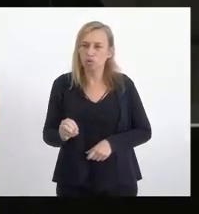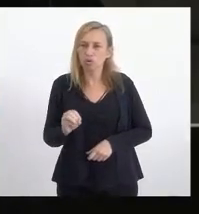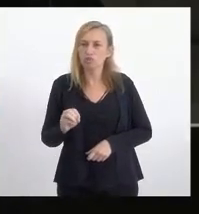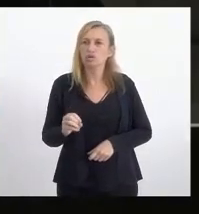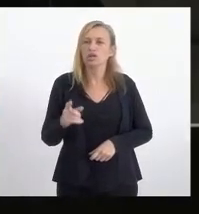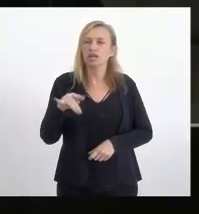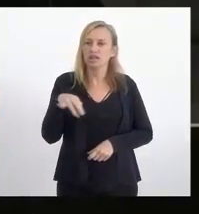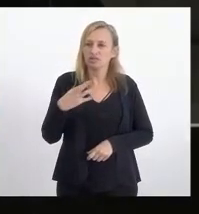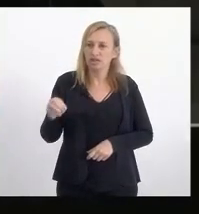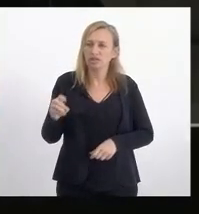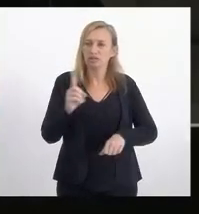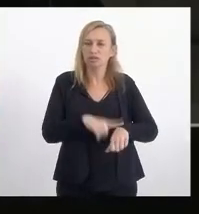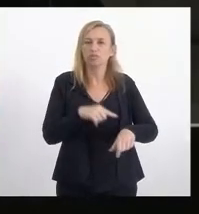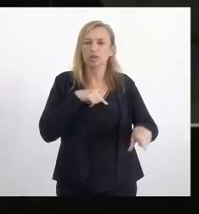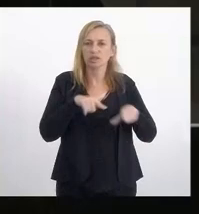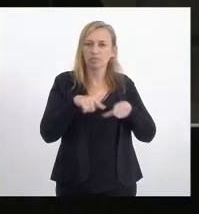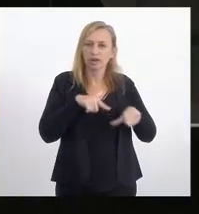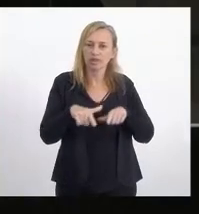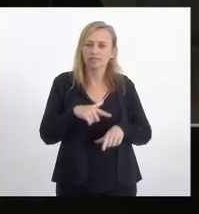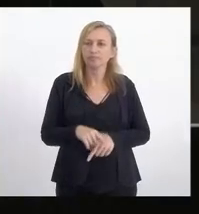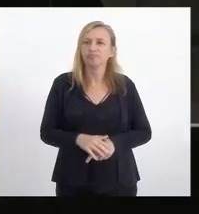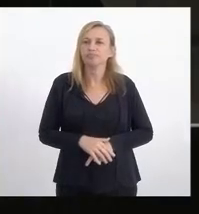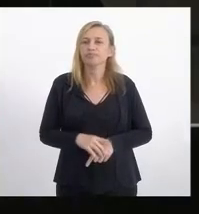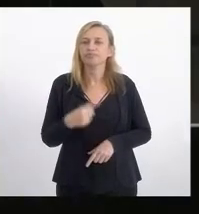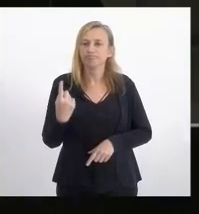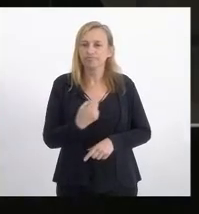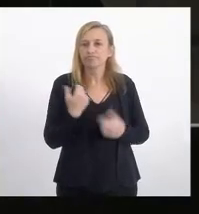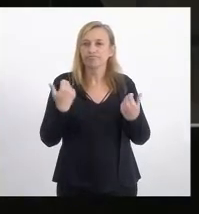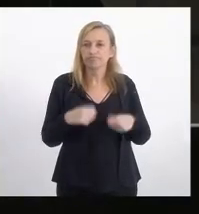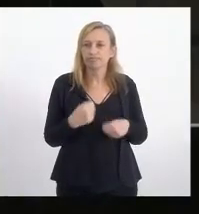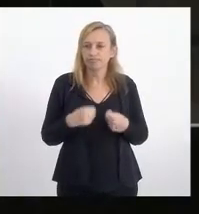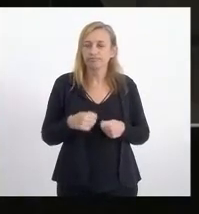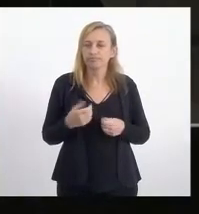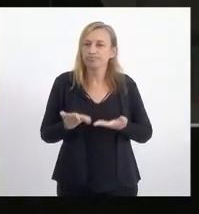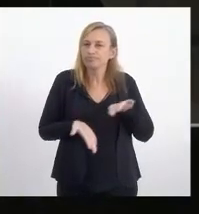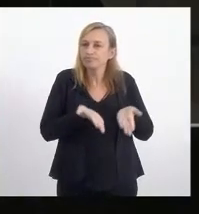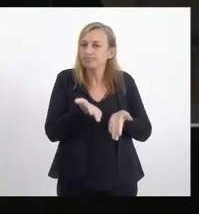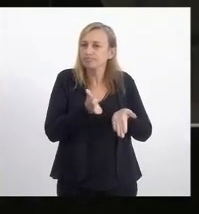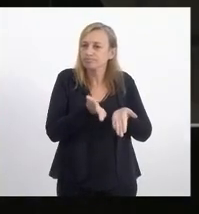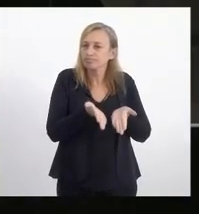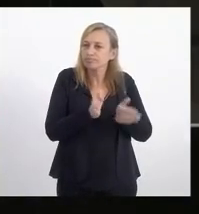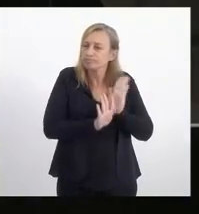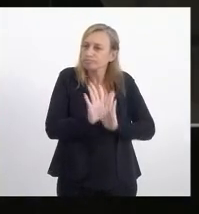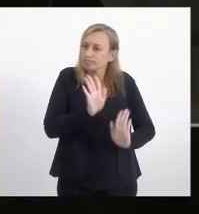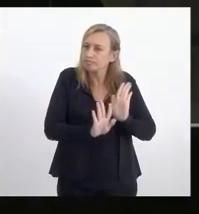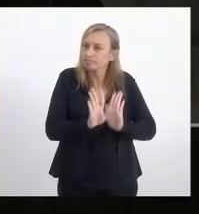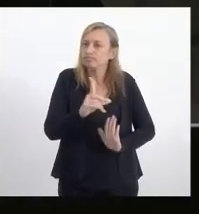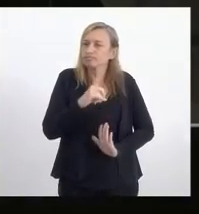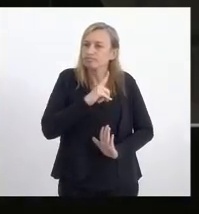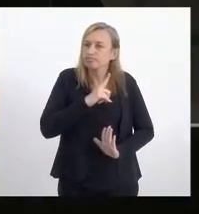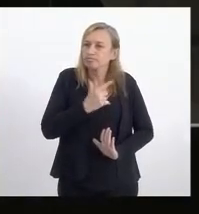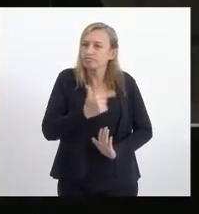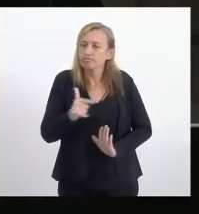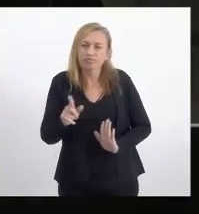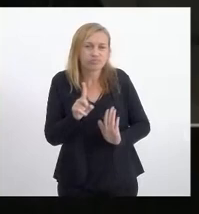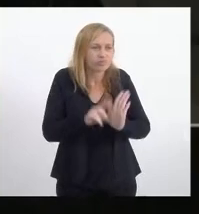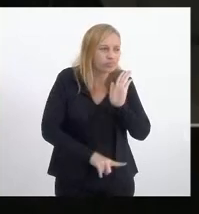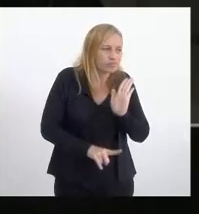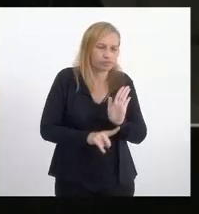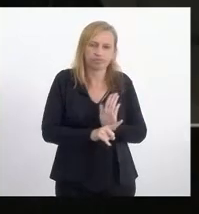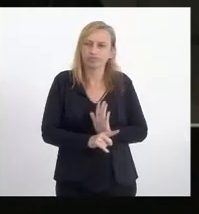a gratificação do tempo de serviço e a gente precisa tomar cuidado para que não haja